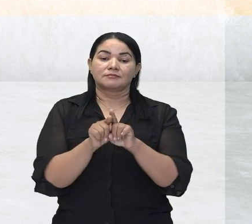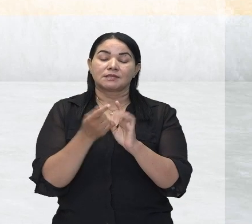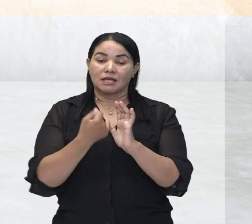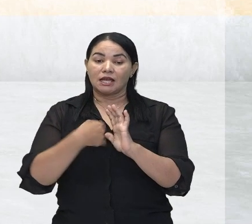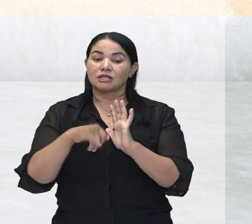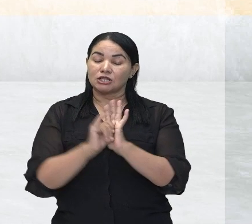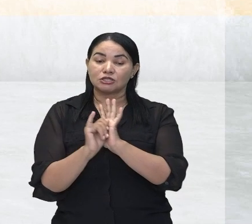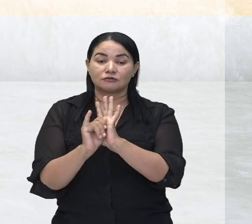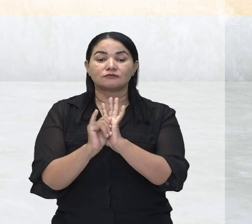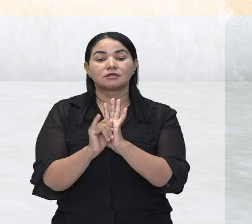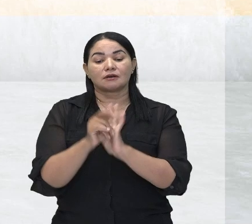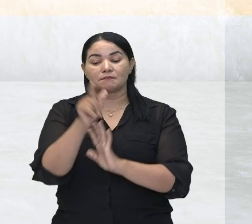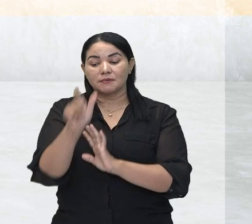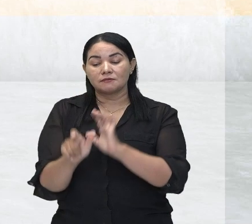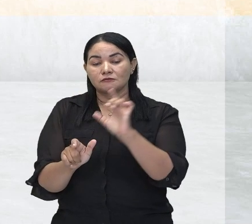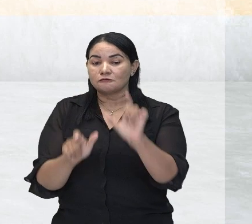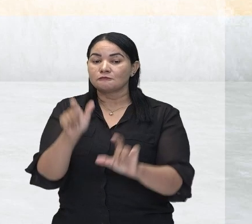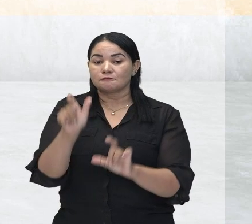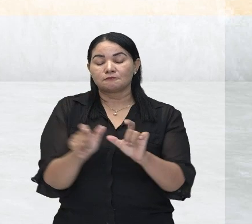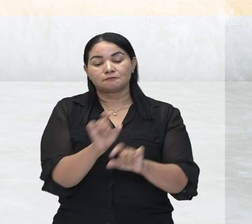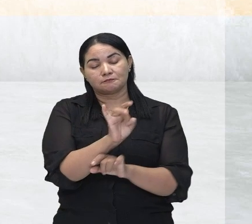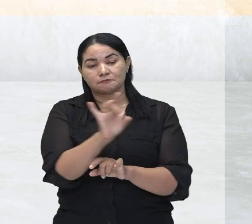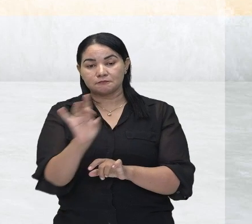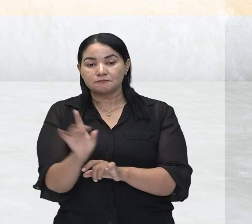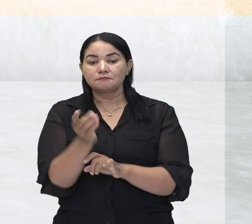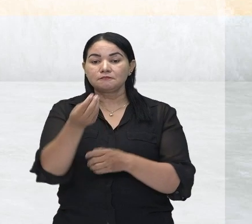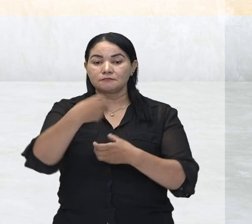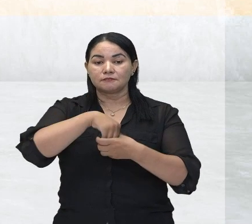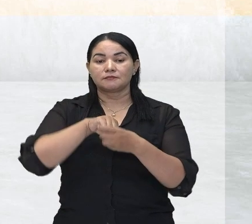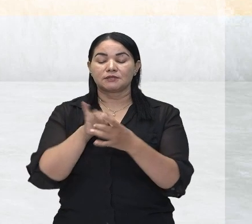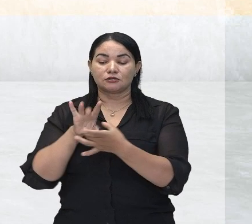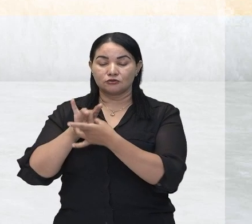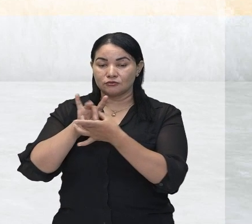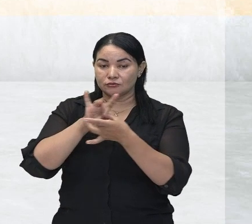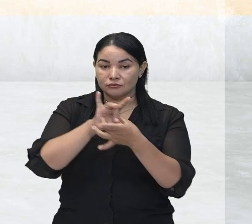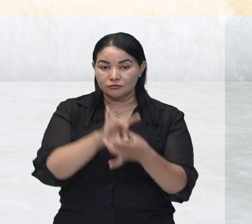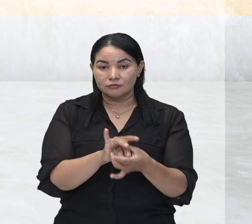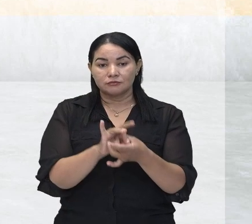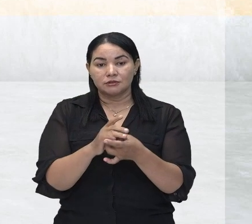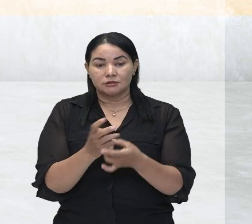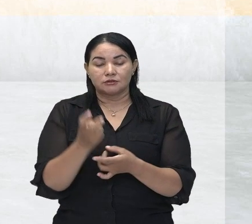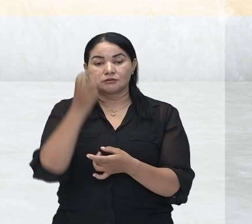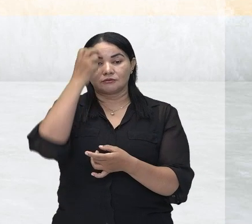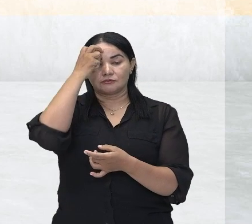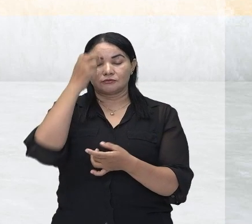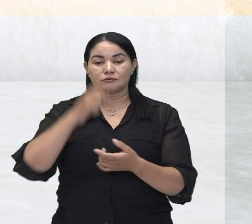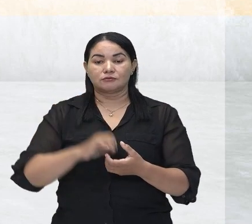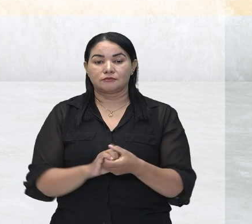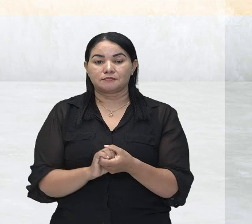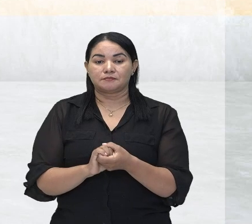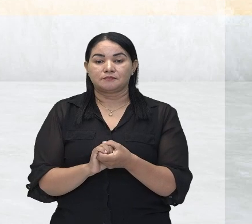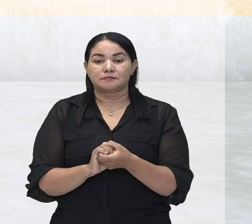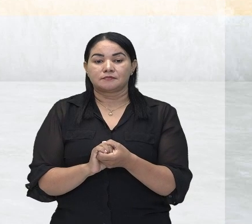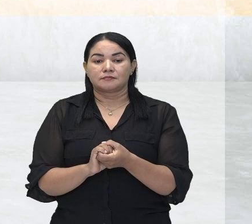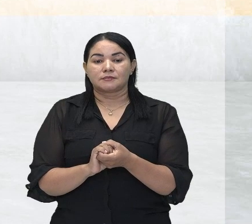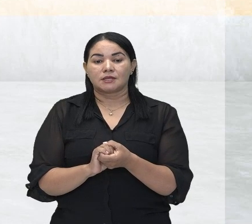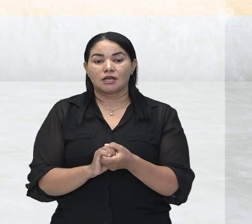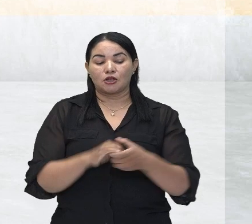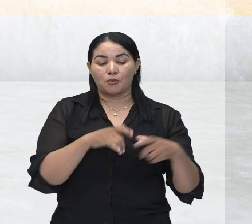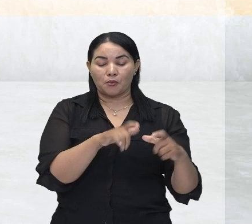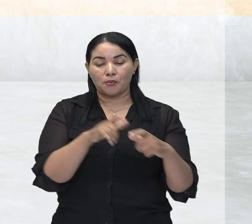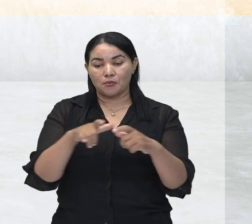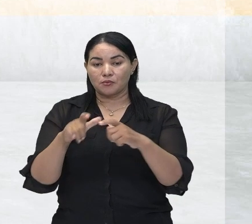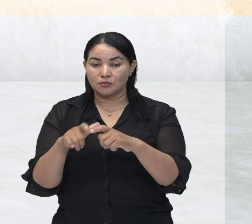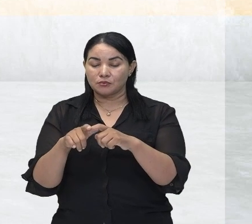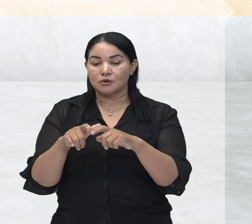a pessoa, o indivíduo, dentro desses contextos aí, das várias culturas. Ele vai